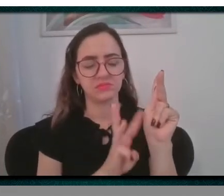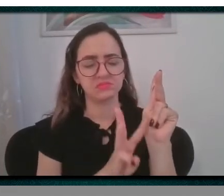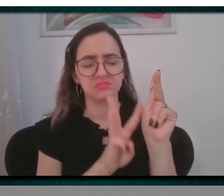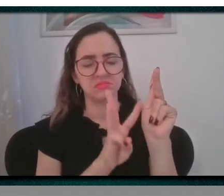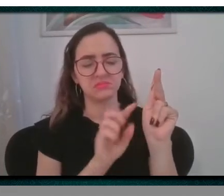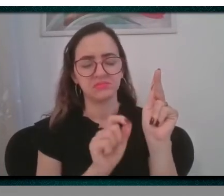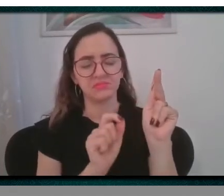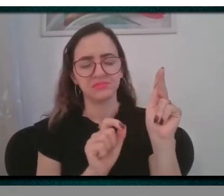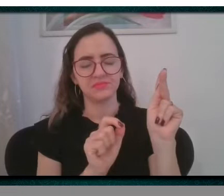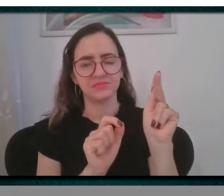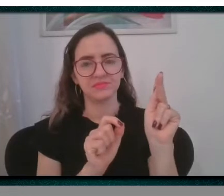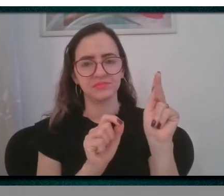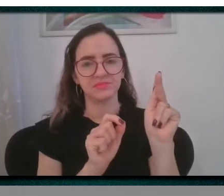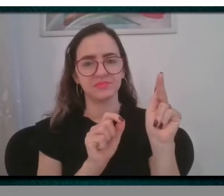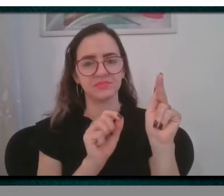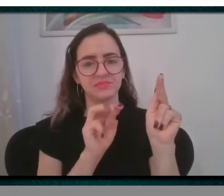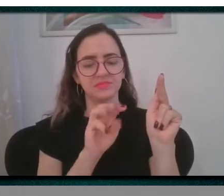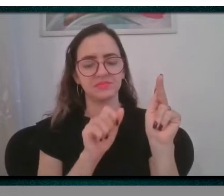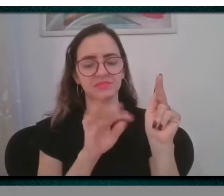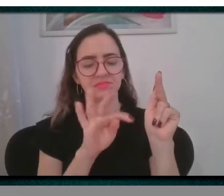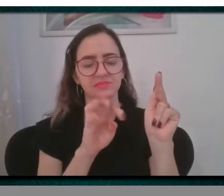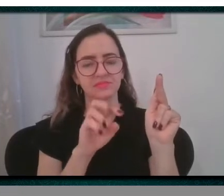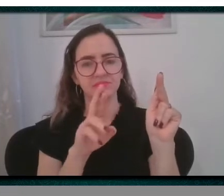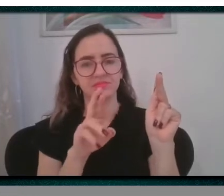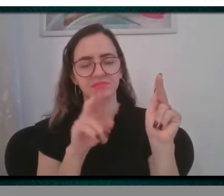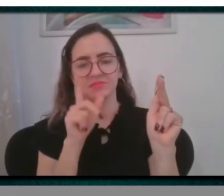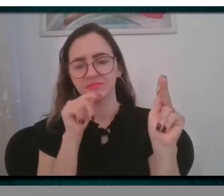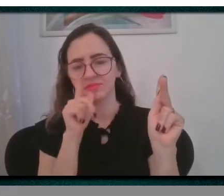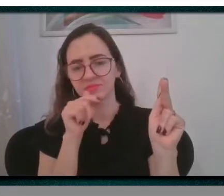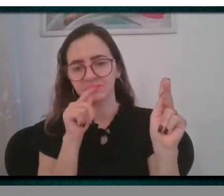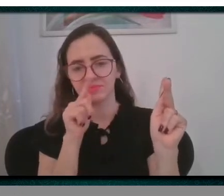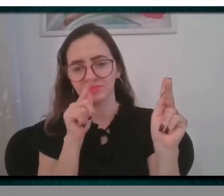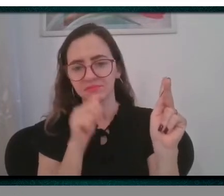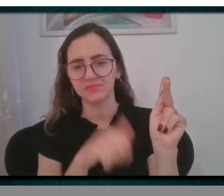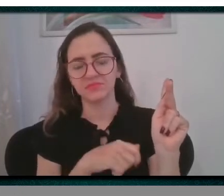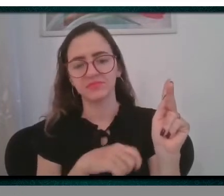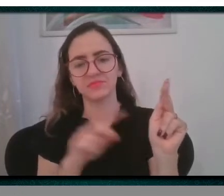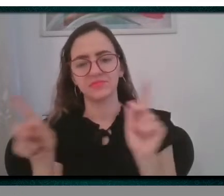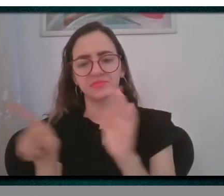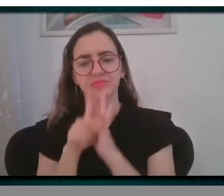do inglês. Tá? Vocês aí que manjam de inglês, que significa